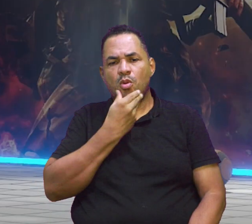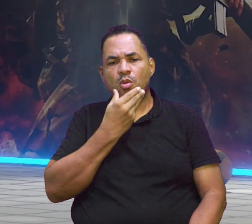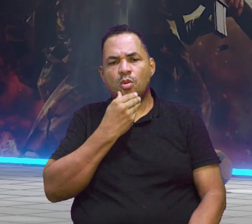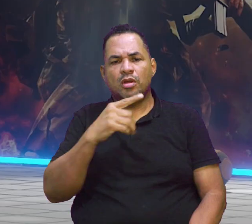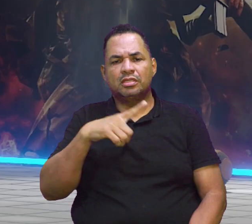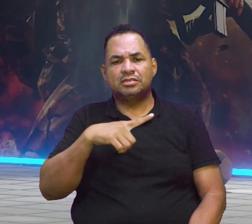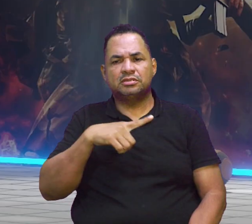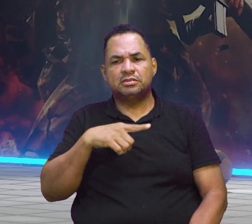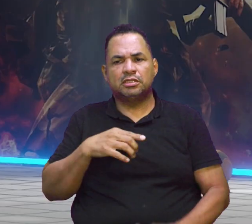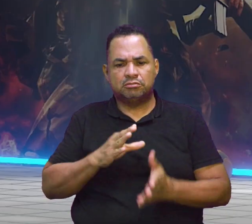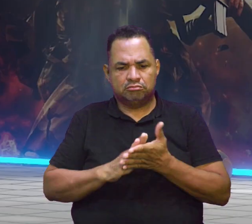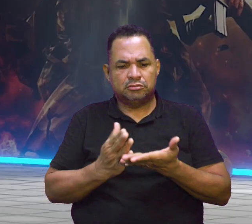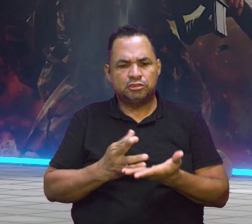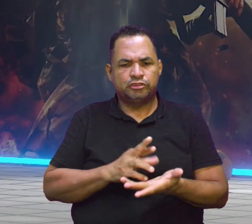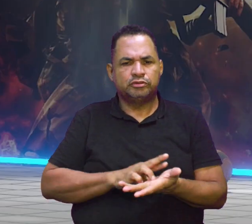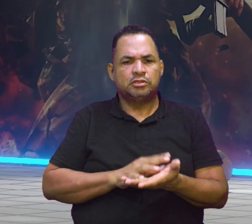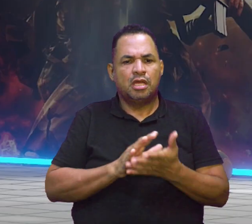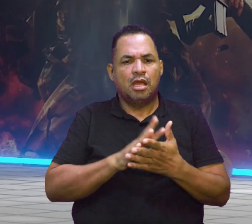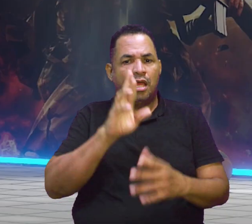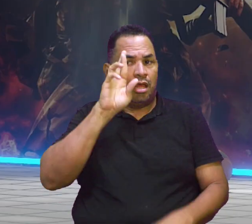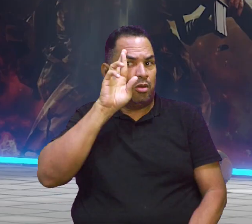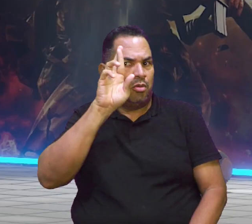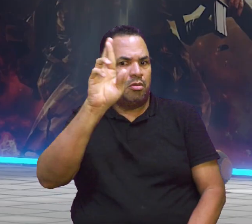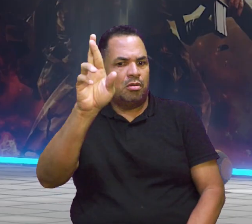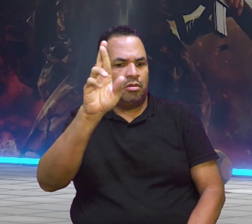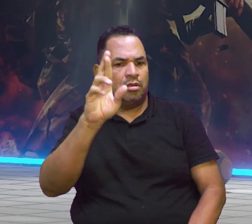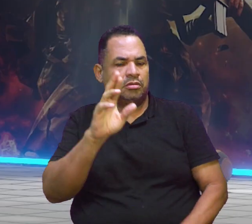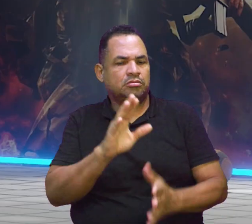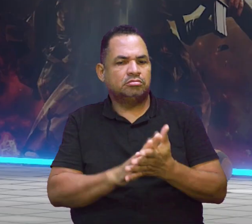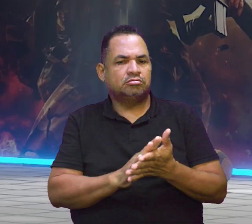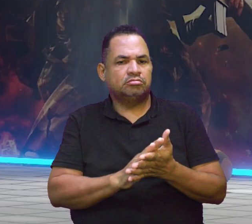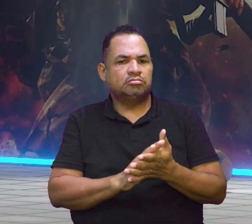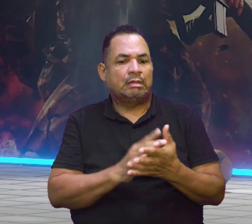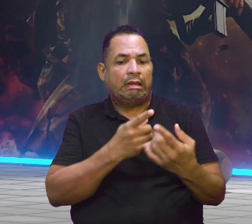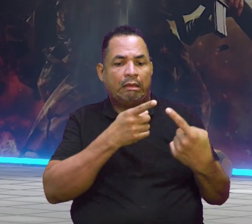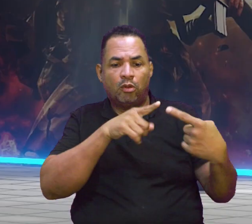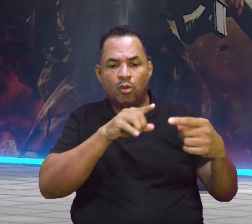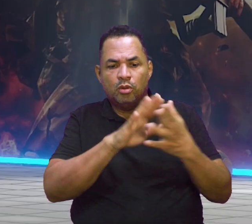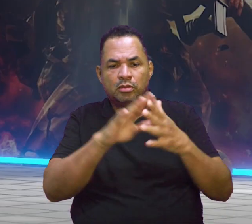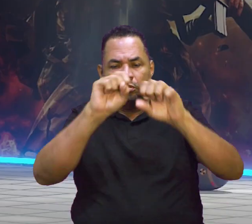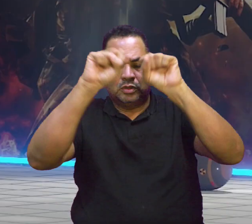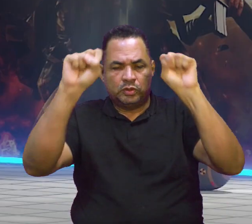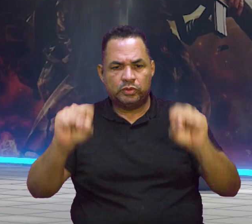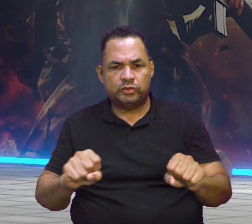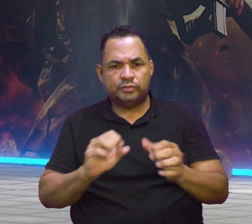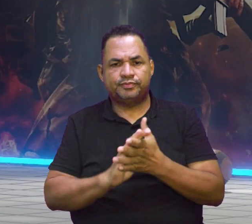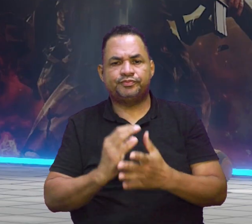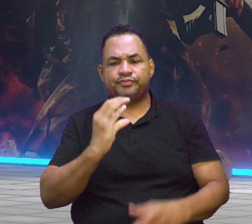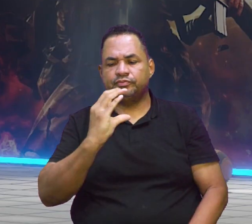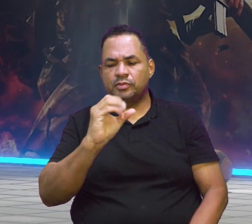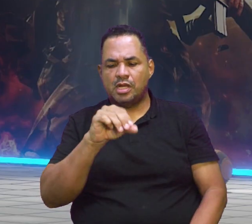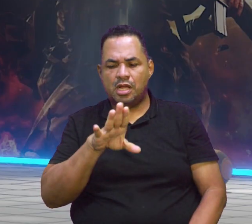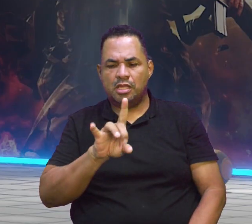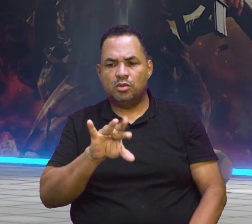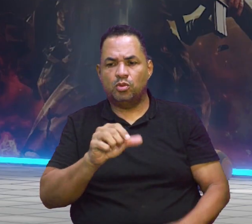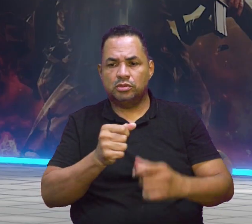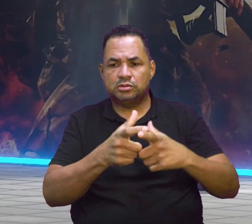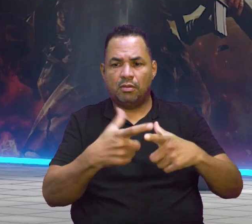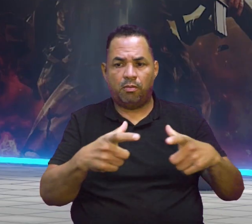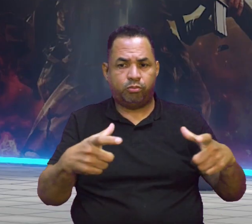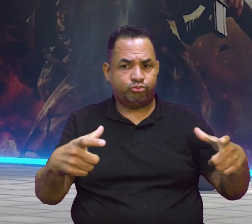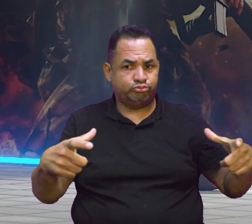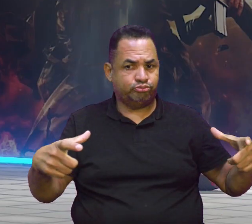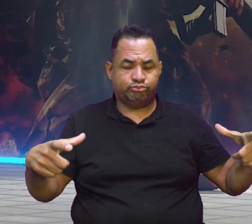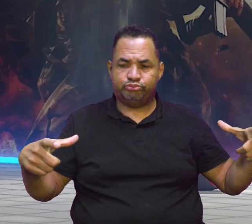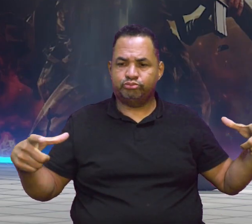seguidores, ele era uma ameaça para o sistema. E além disso, Canudos estava crescendo demais. O governo já não